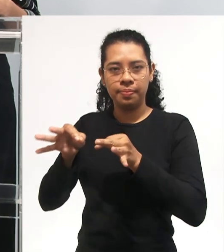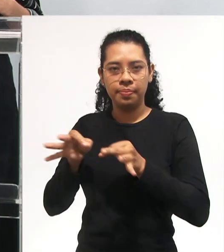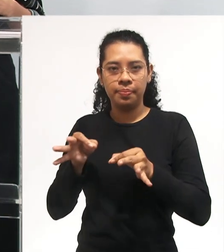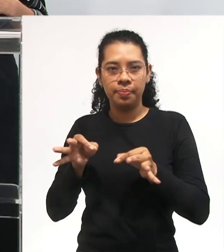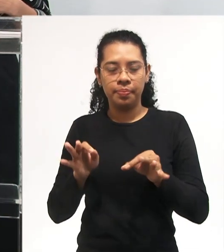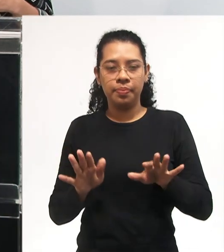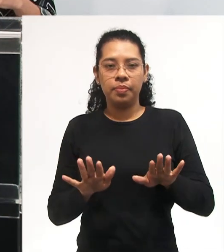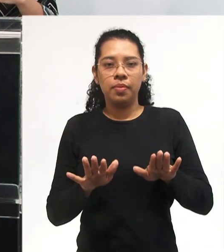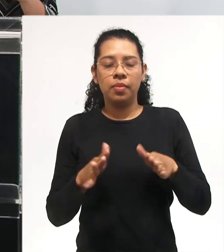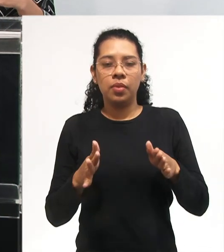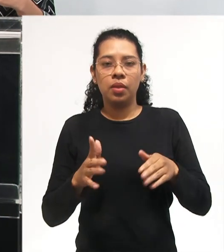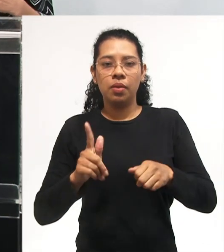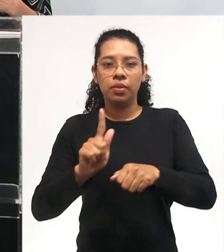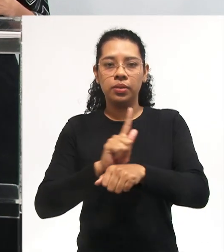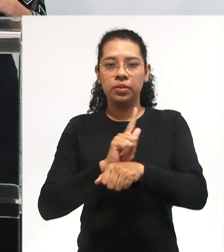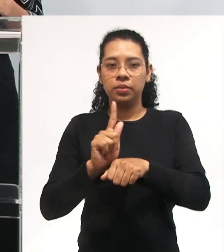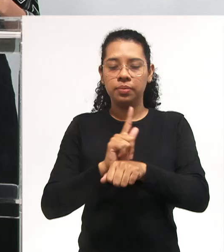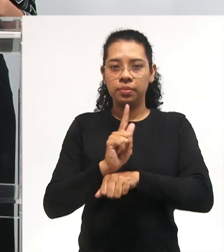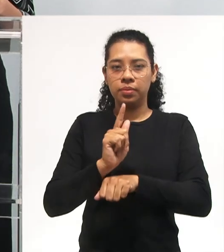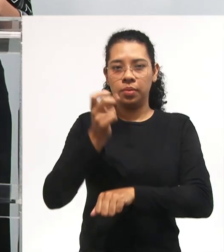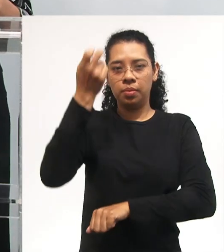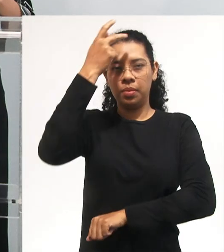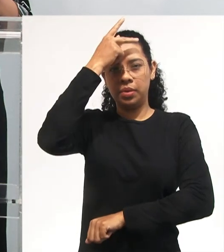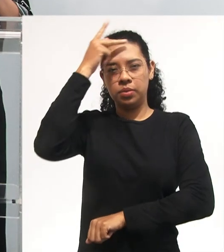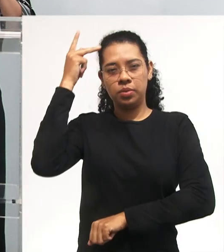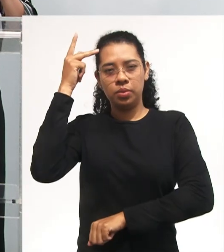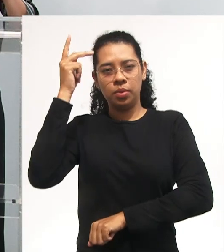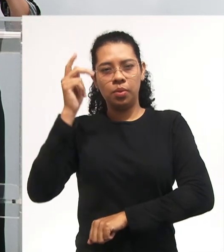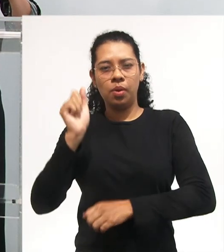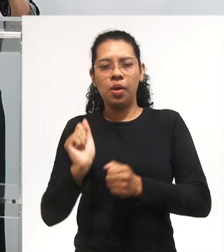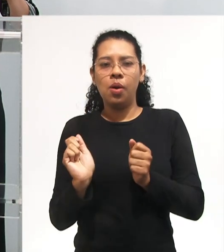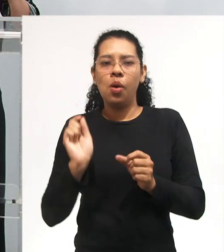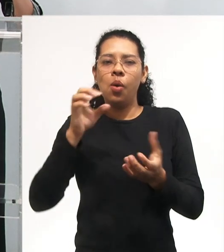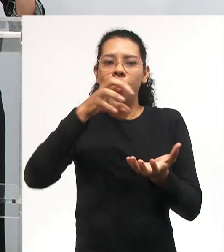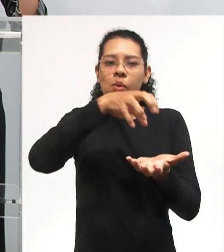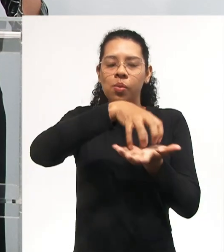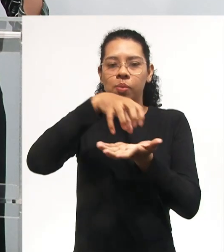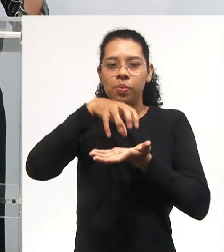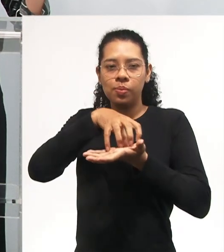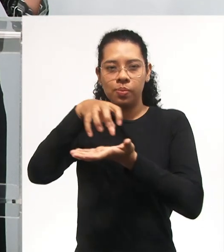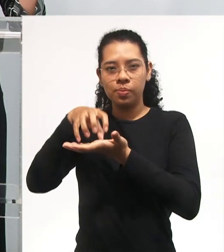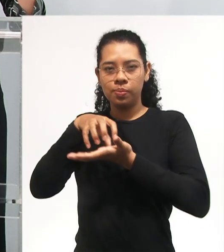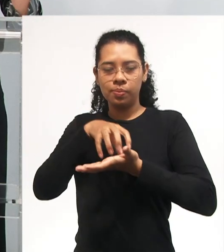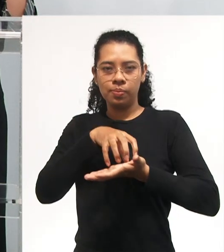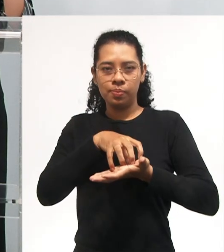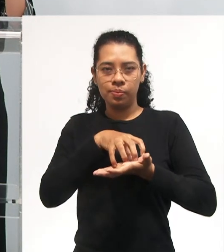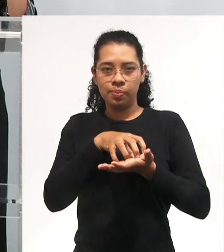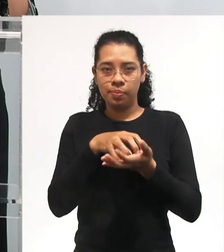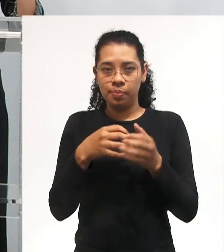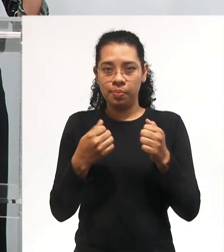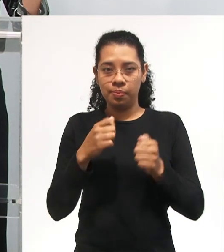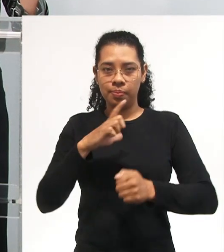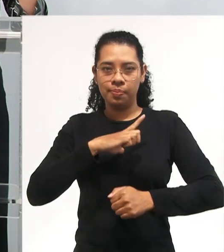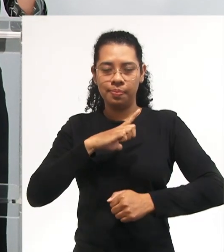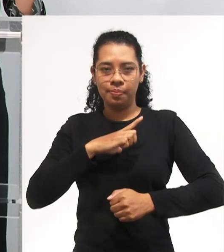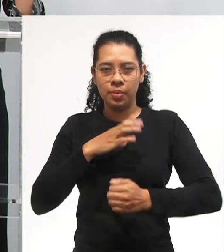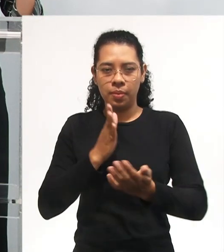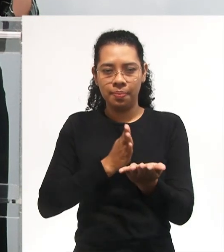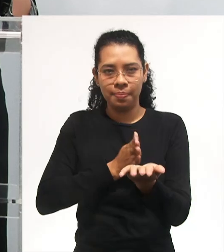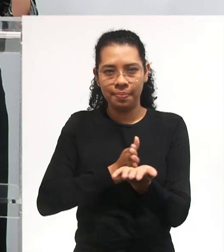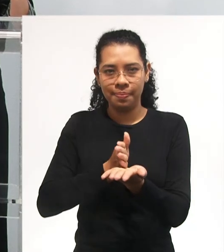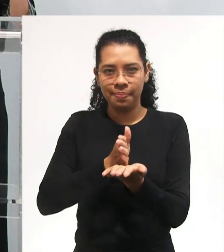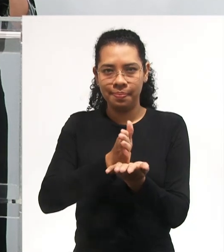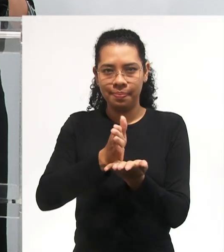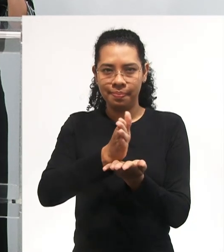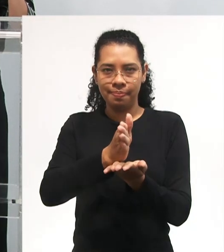de pessoas dentro de uma organização, ela vai traçar alinhar, no caso, essas